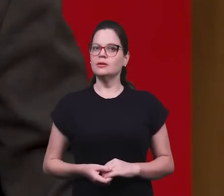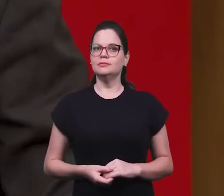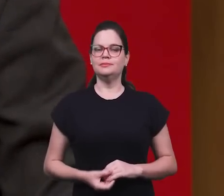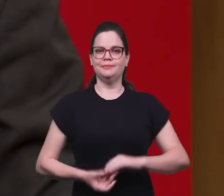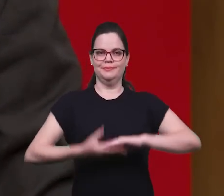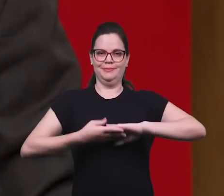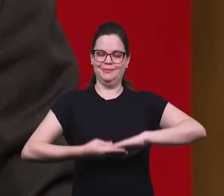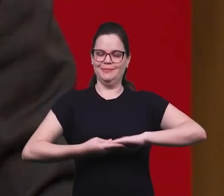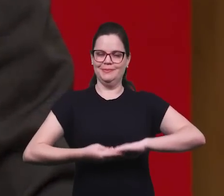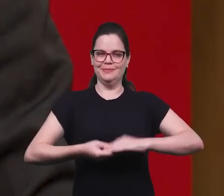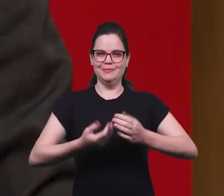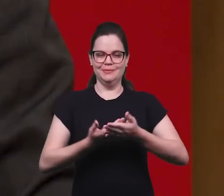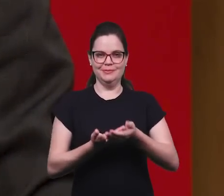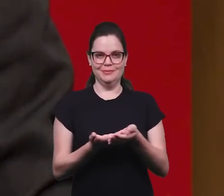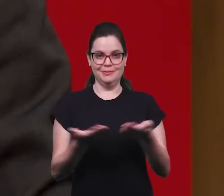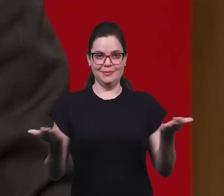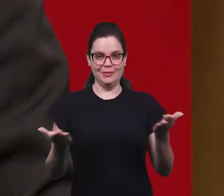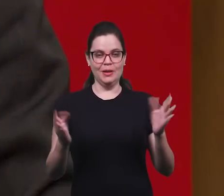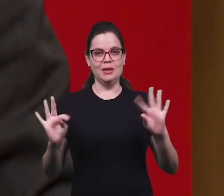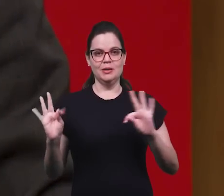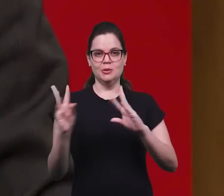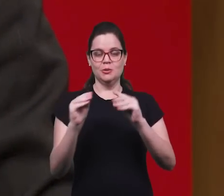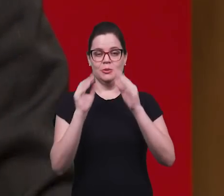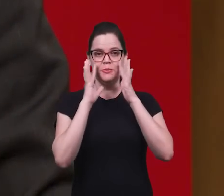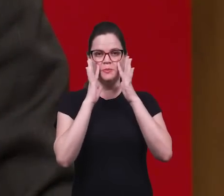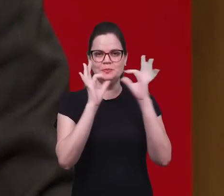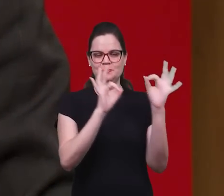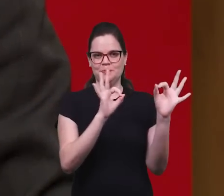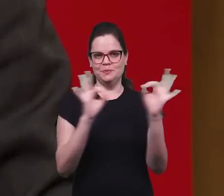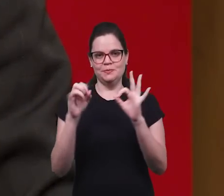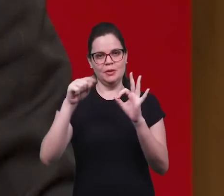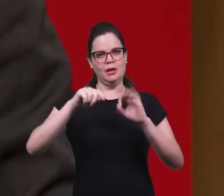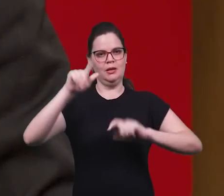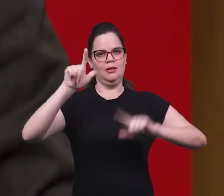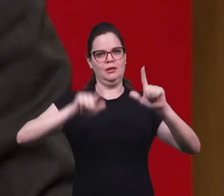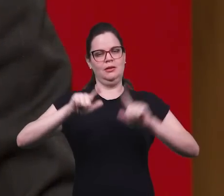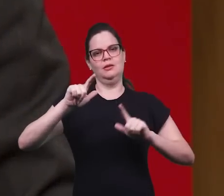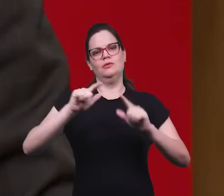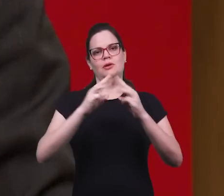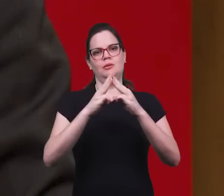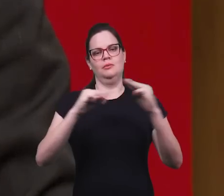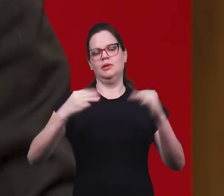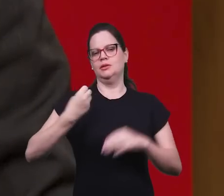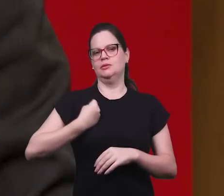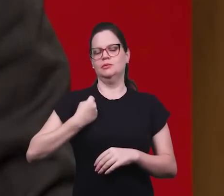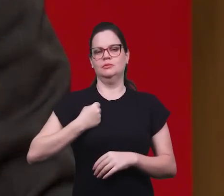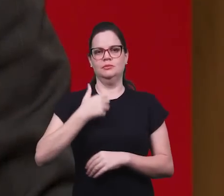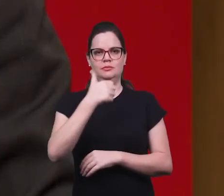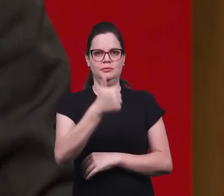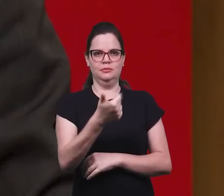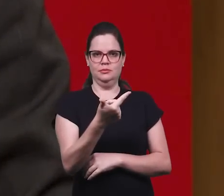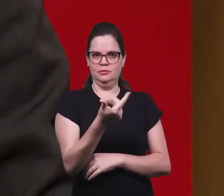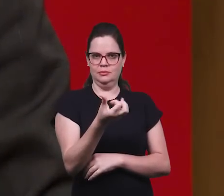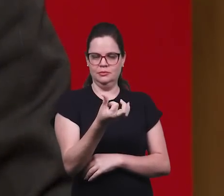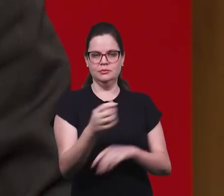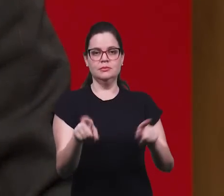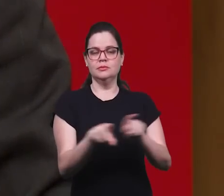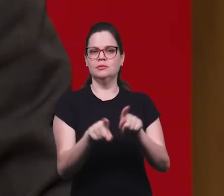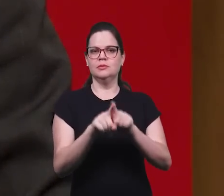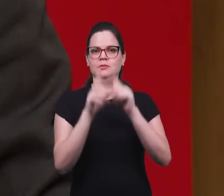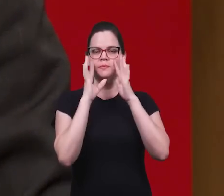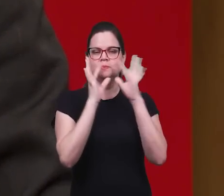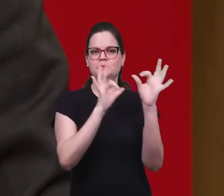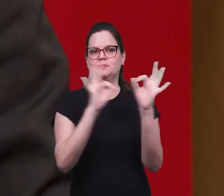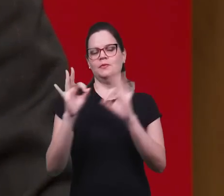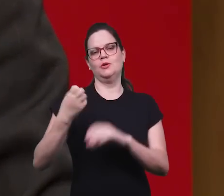Quero saudar a todos que nos acompanham pela TV Manaim, no canal 126 via Embratel, também os que nos assistem pelo